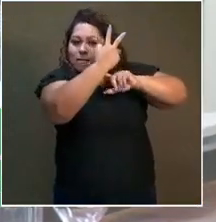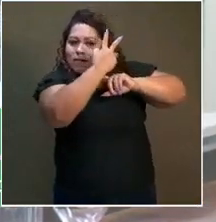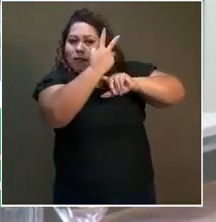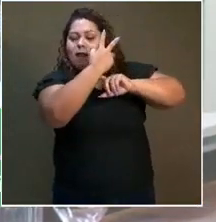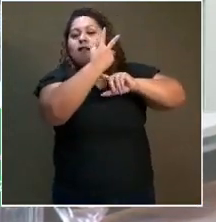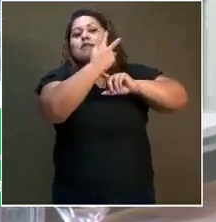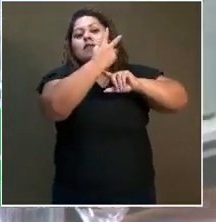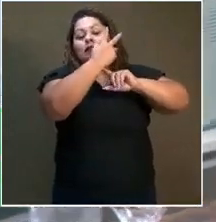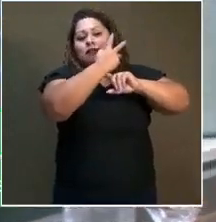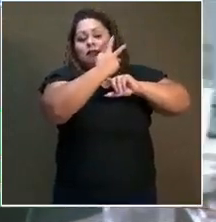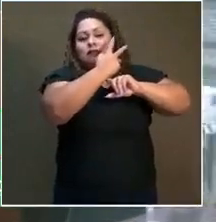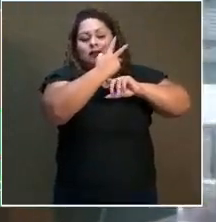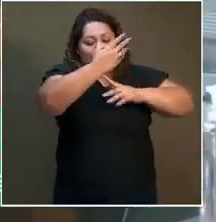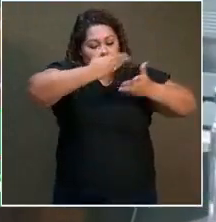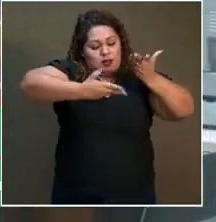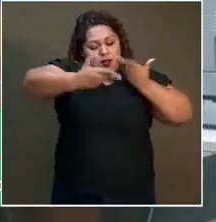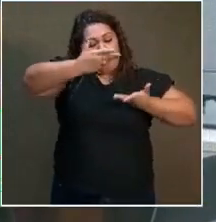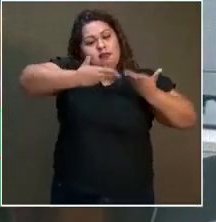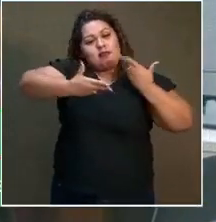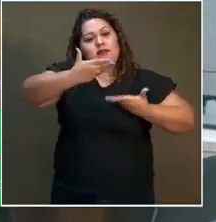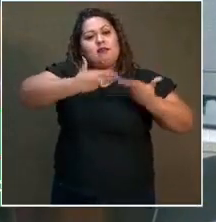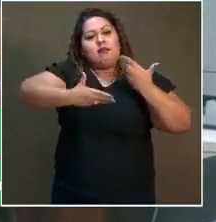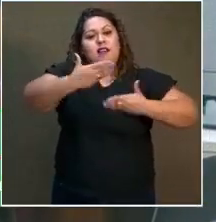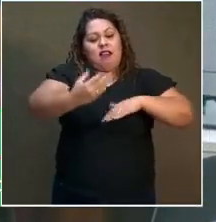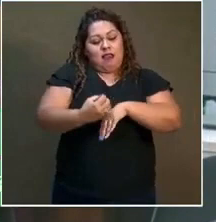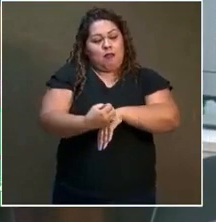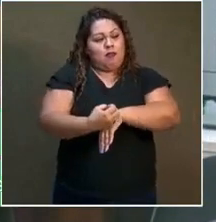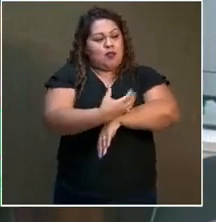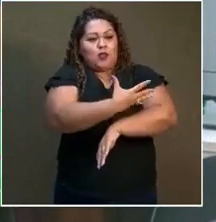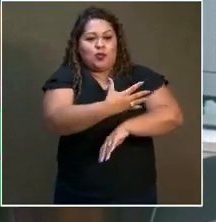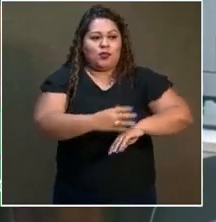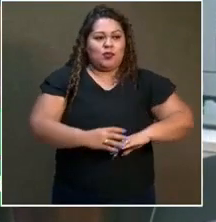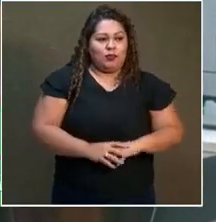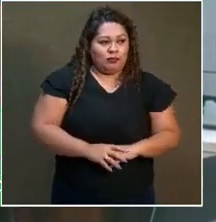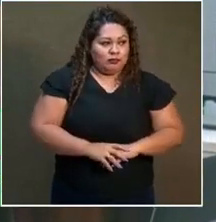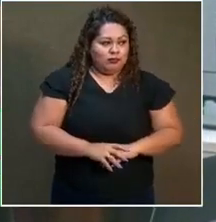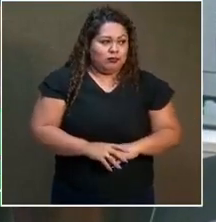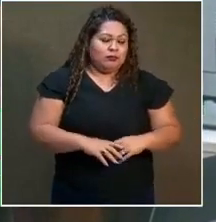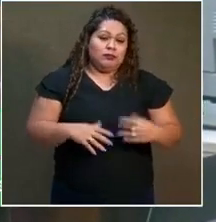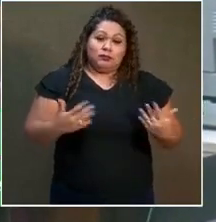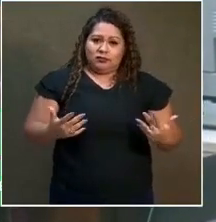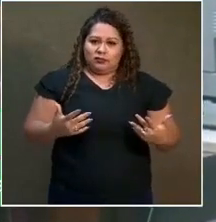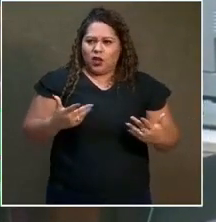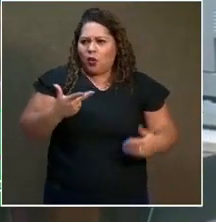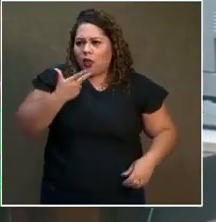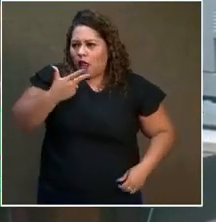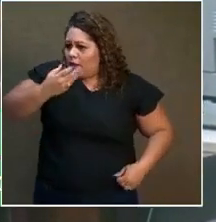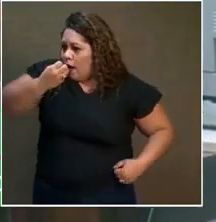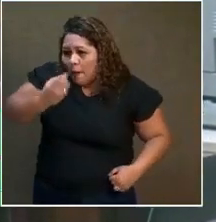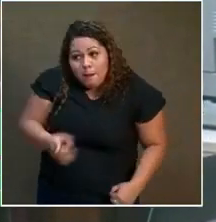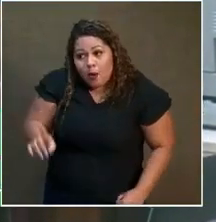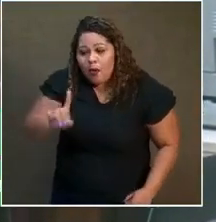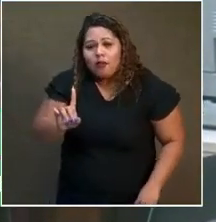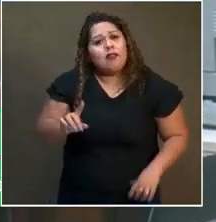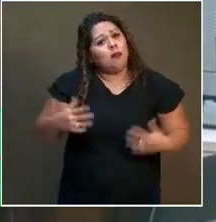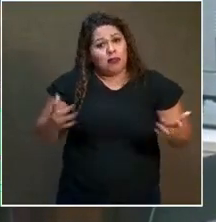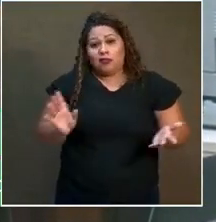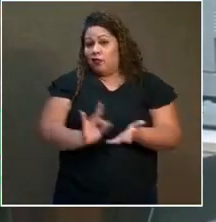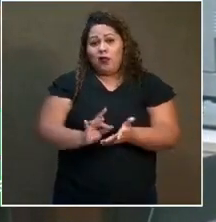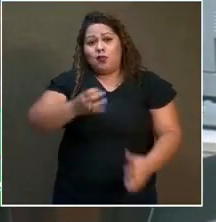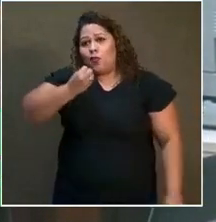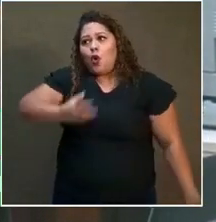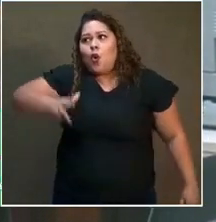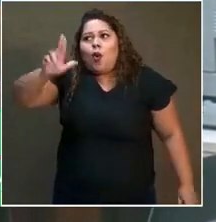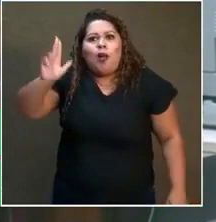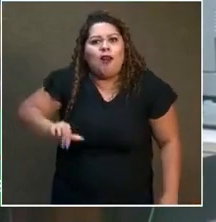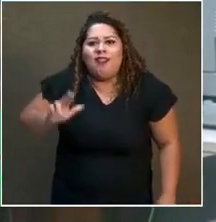nos protege e cuida das nossas emoções. Quando ela fala isso não é saudável, porque não era, nunca